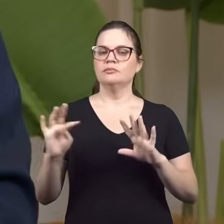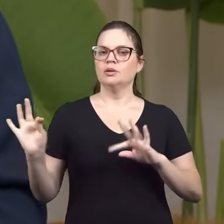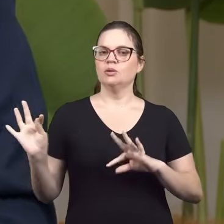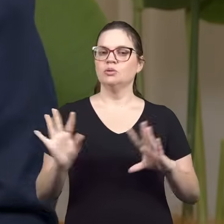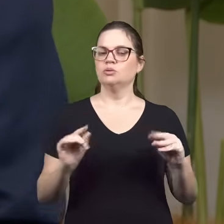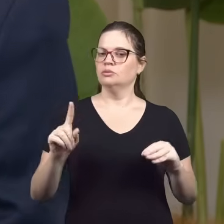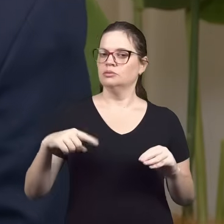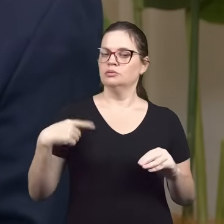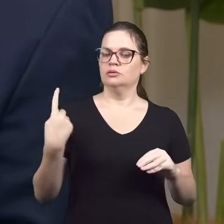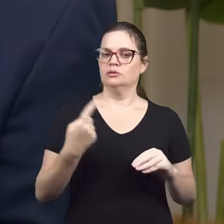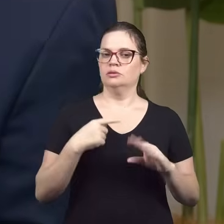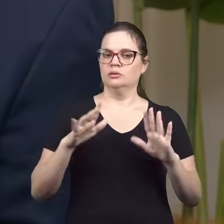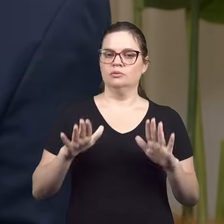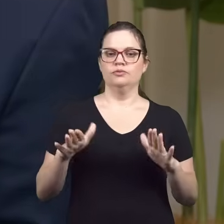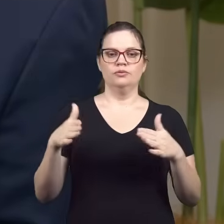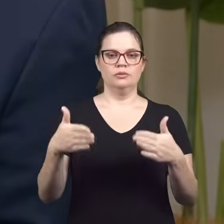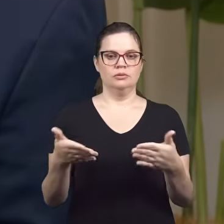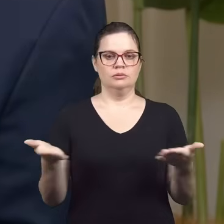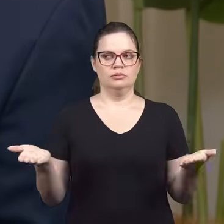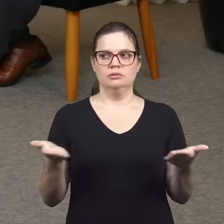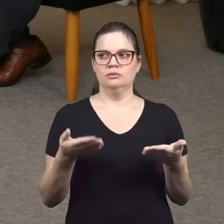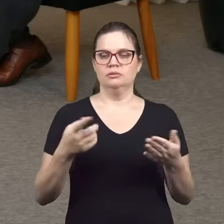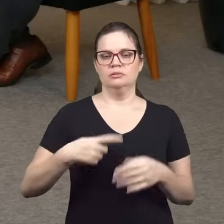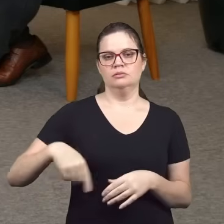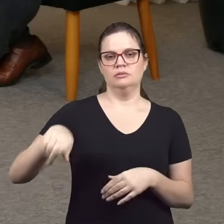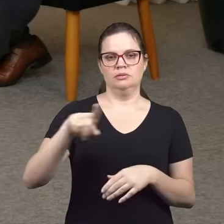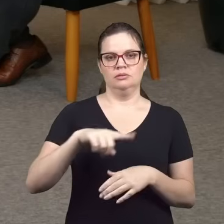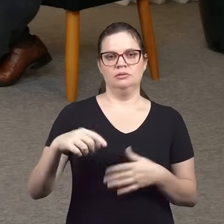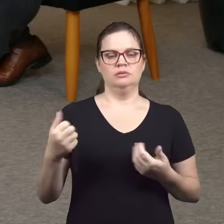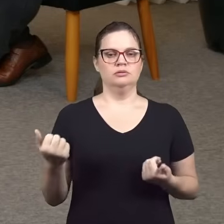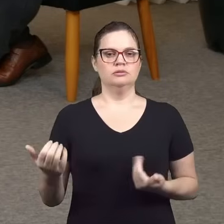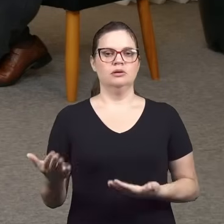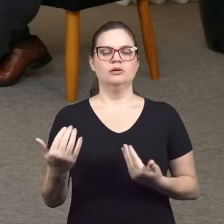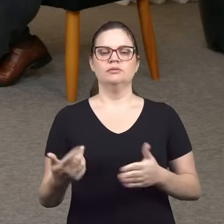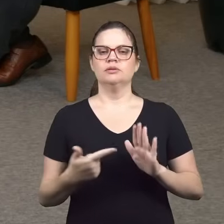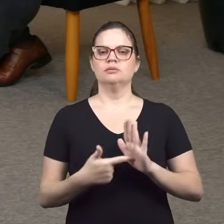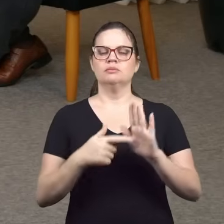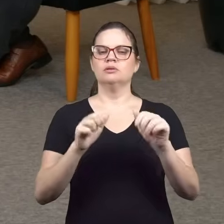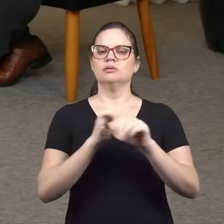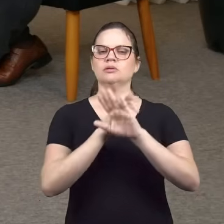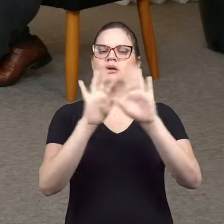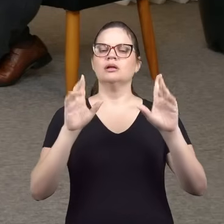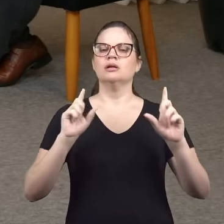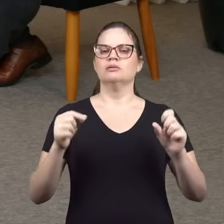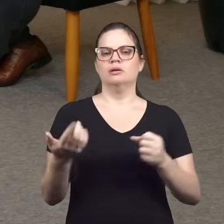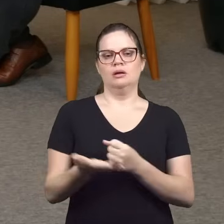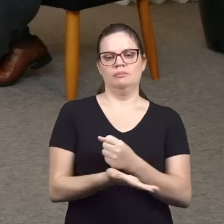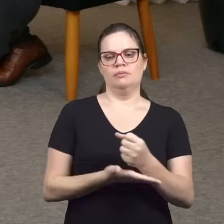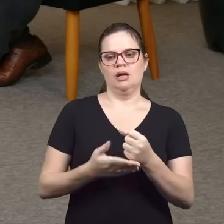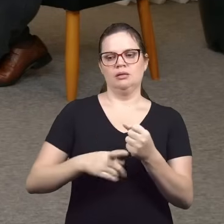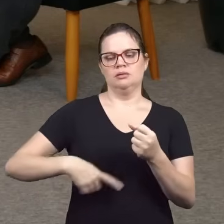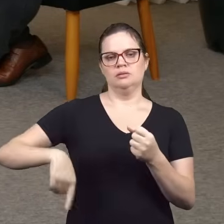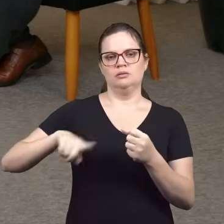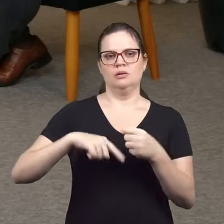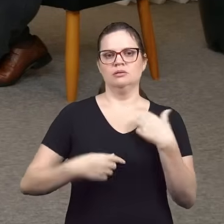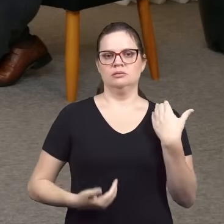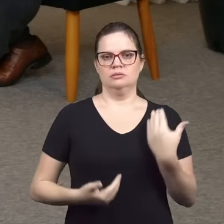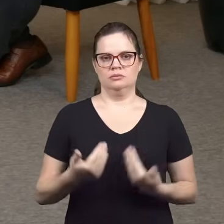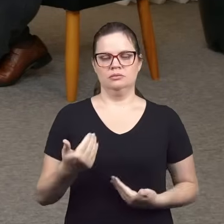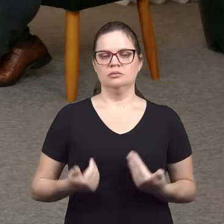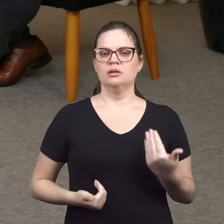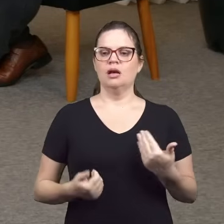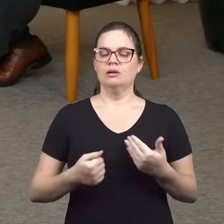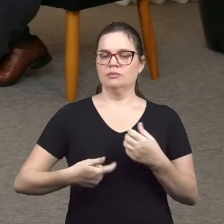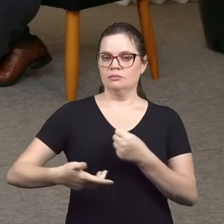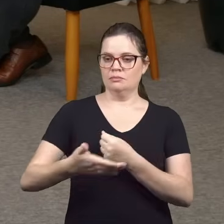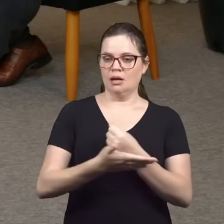nós estamos enfocando, jovens, mostra a base que a igreja nos dá de doutrinas, de